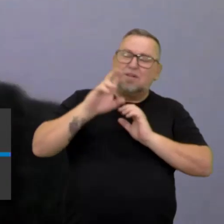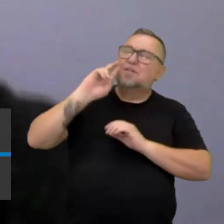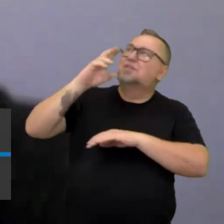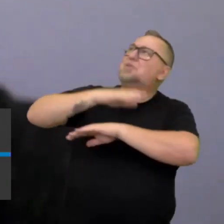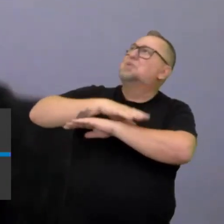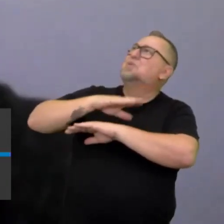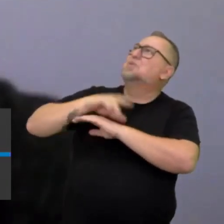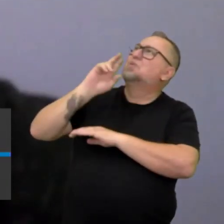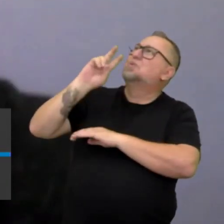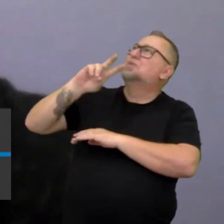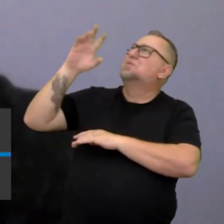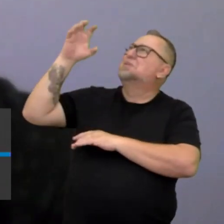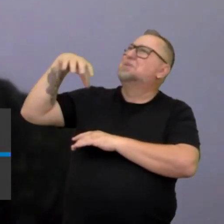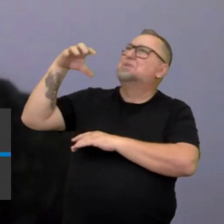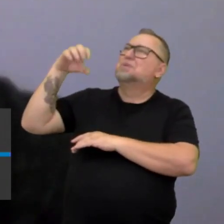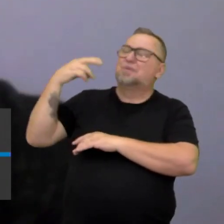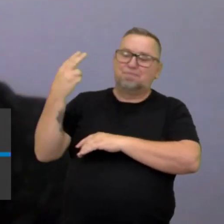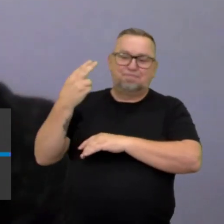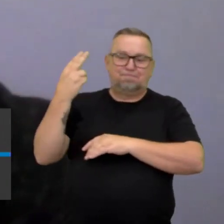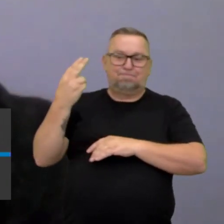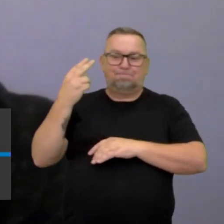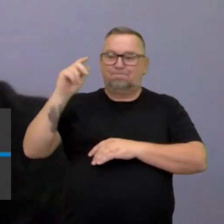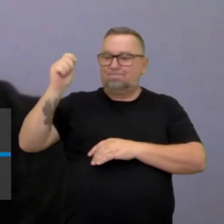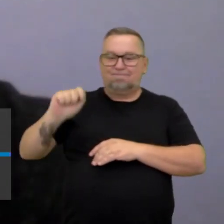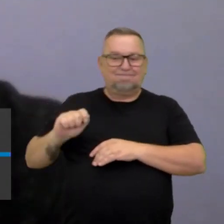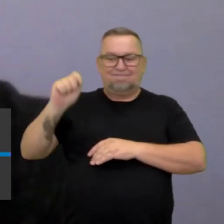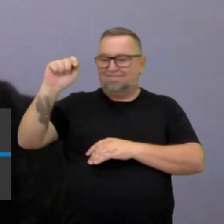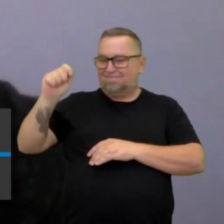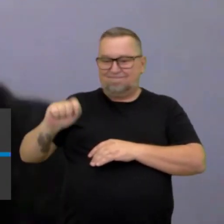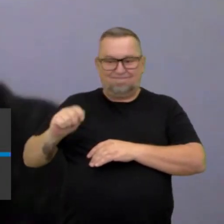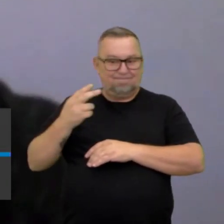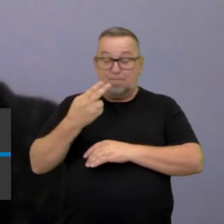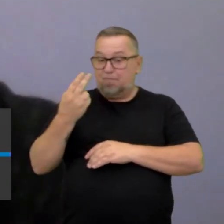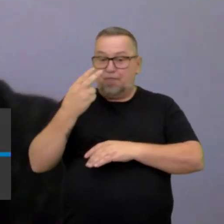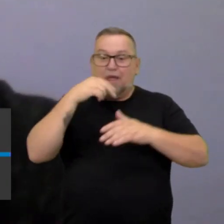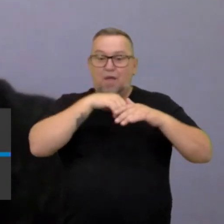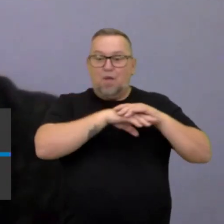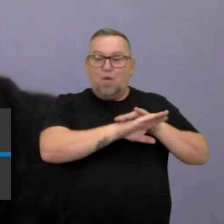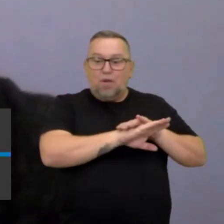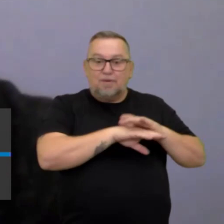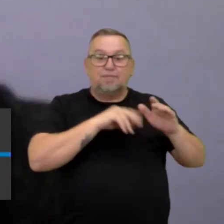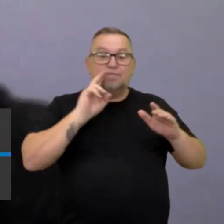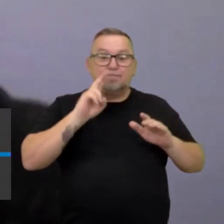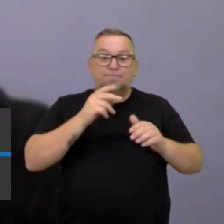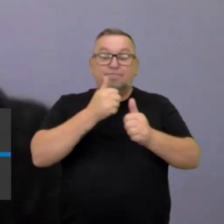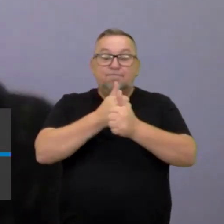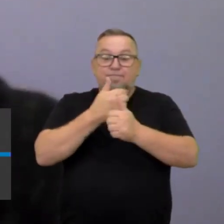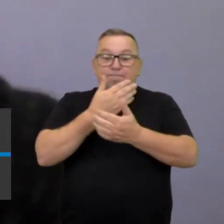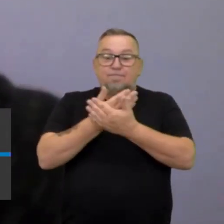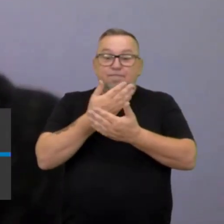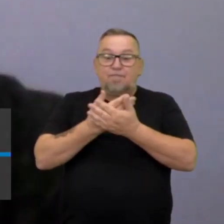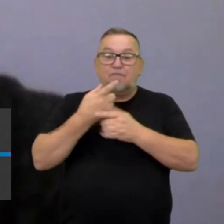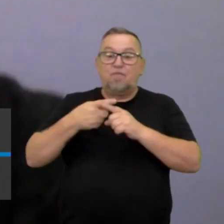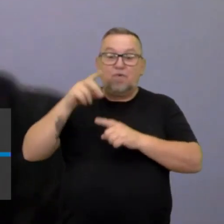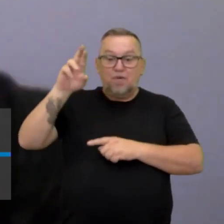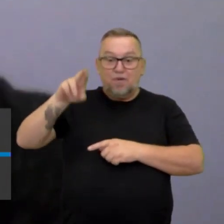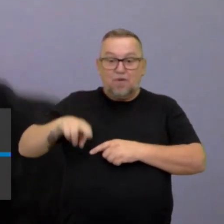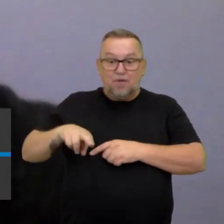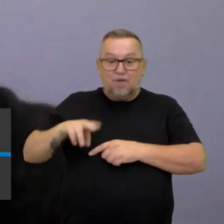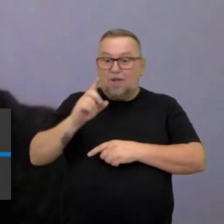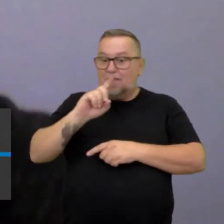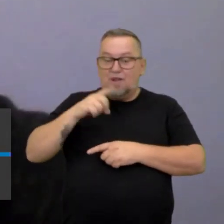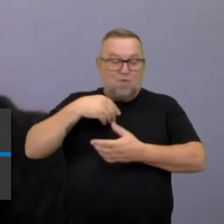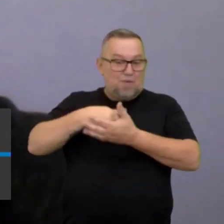minha janela, está meio chuvoso, não vale muito a pena empinar pipa, então guarda lá, acompanha essa aula, porque recuperação não